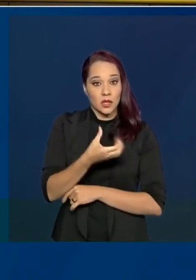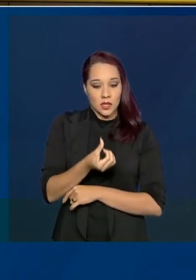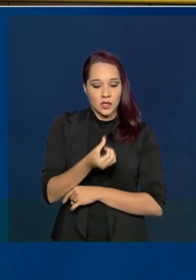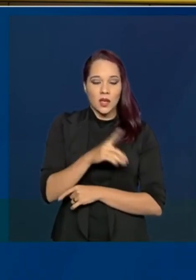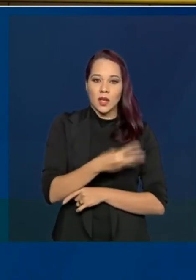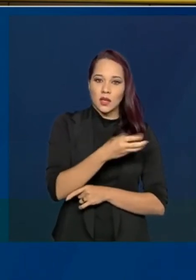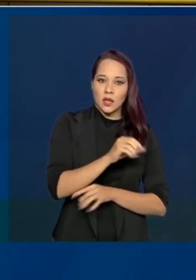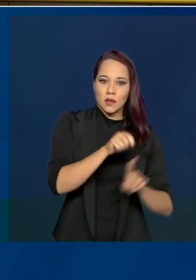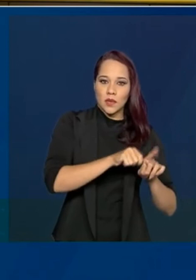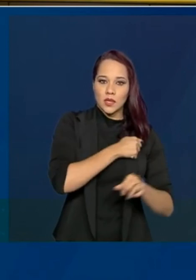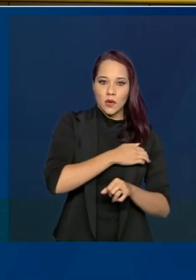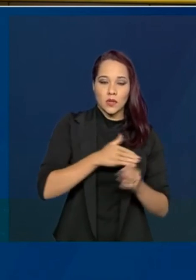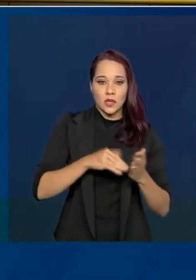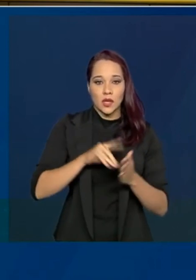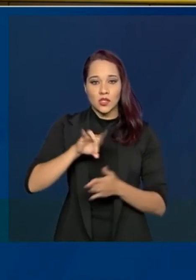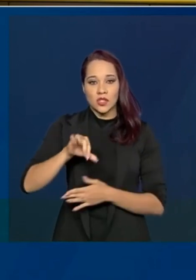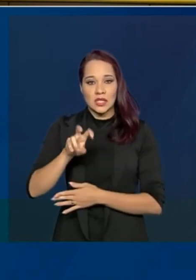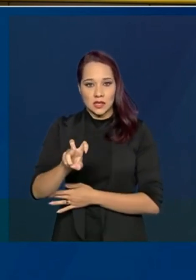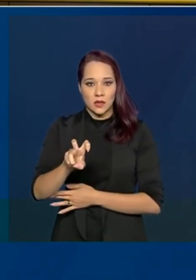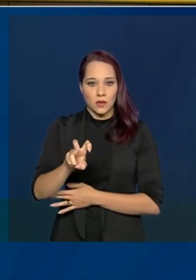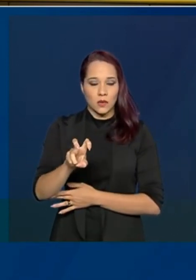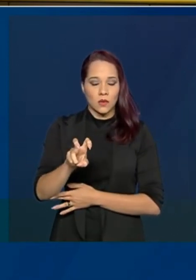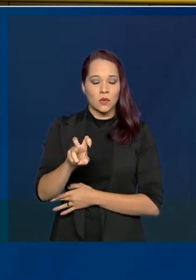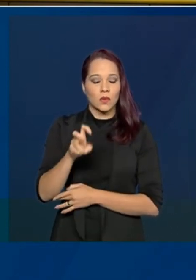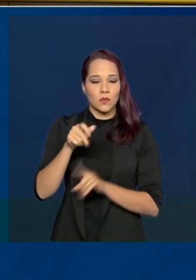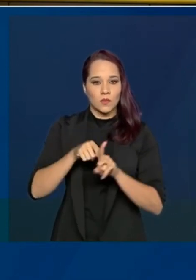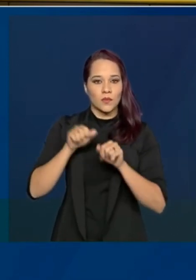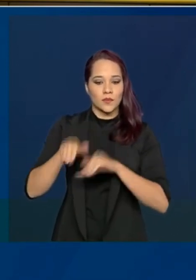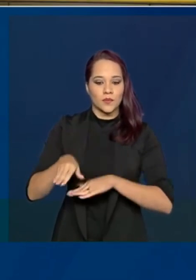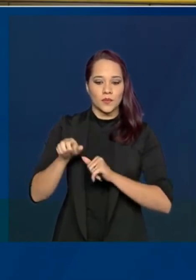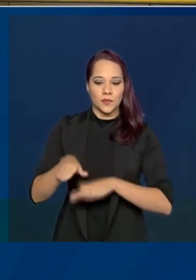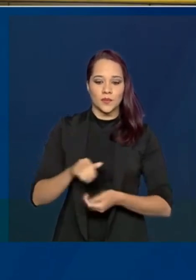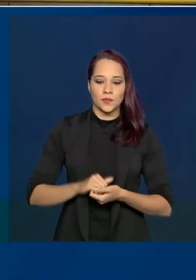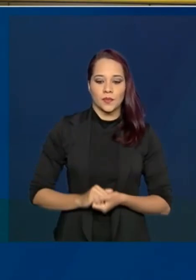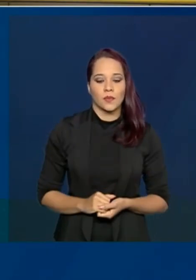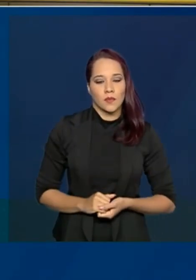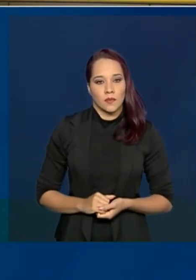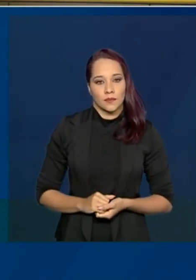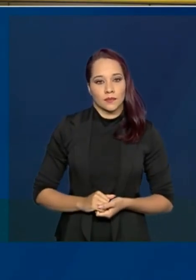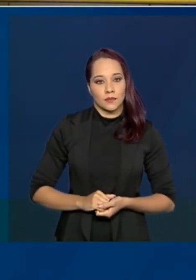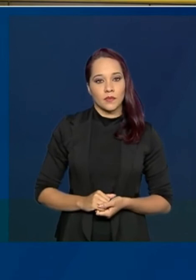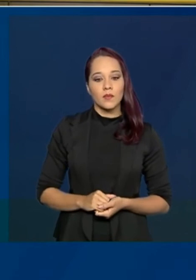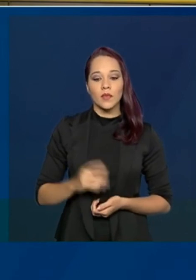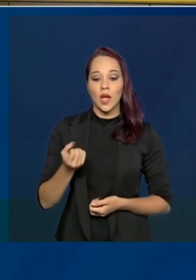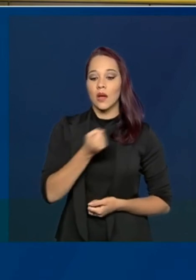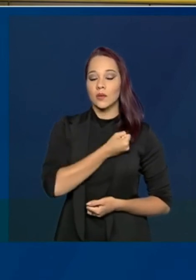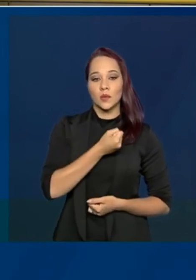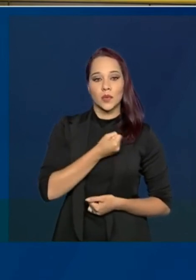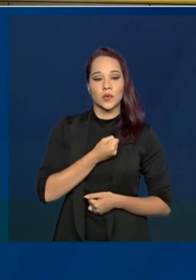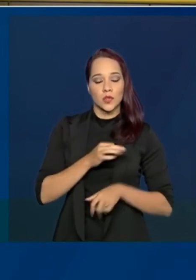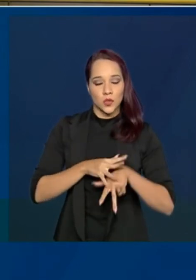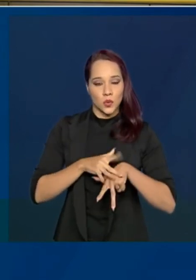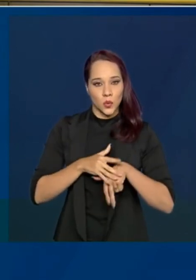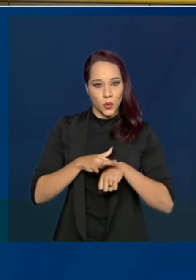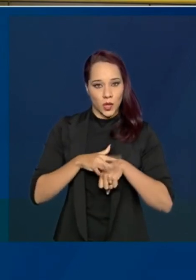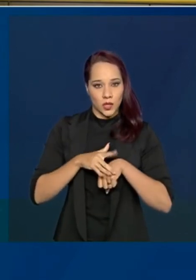de agosto até o dia 5 de setembro. Próximo. Em relação ao número de casos, a evolução do